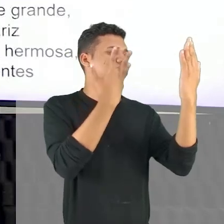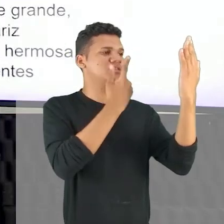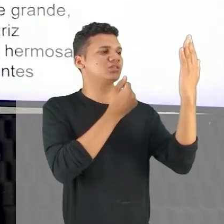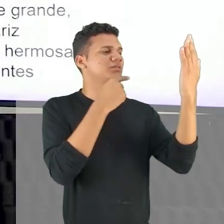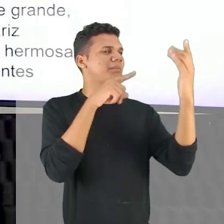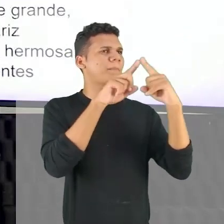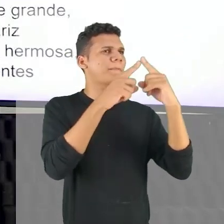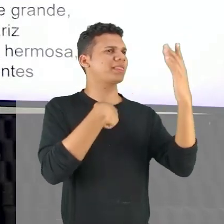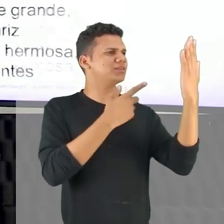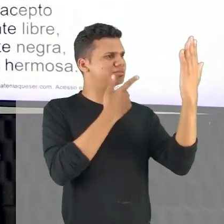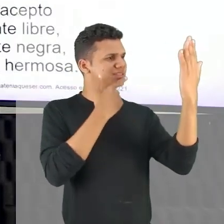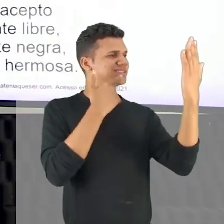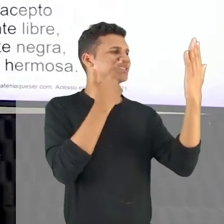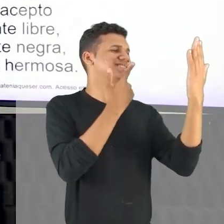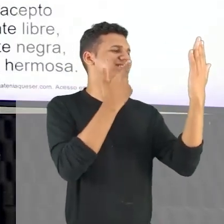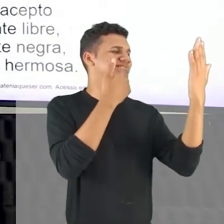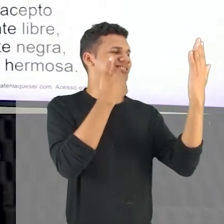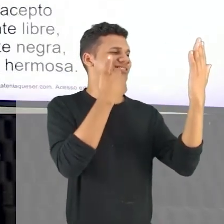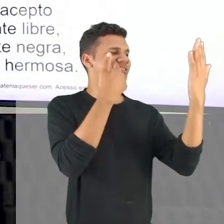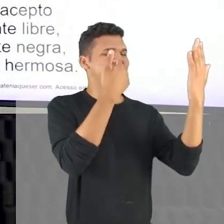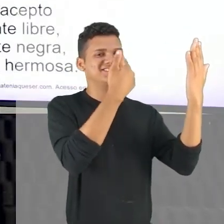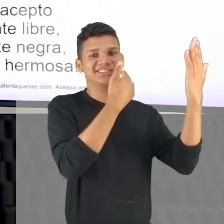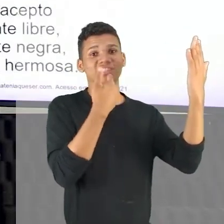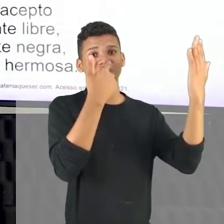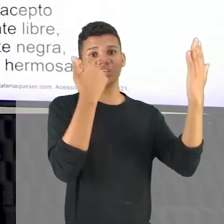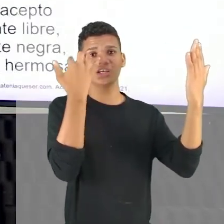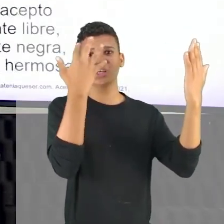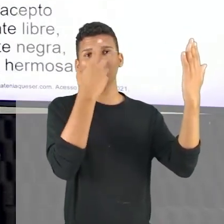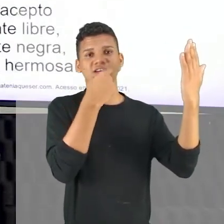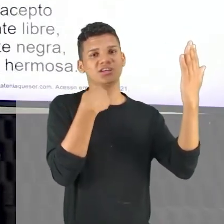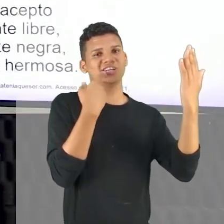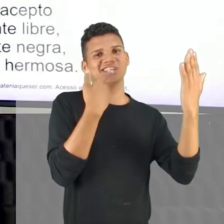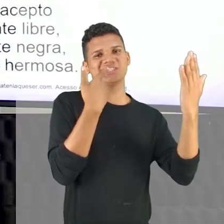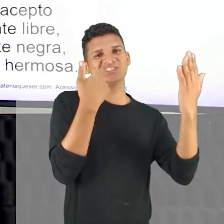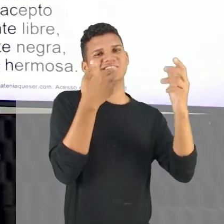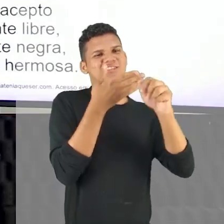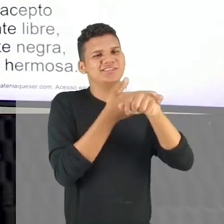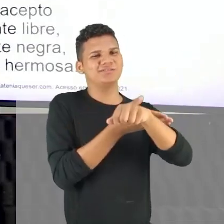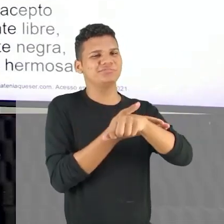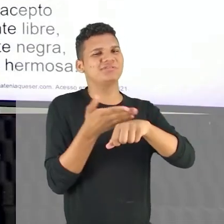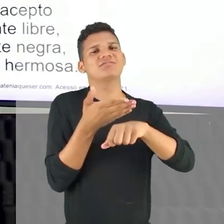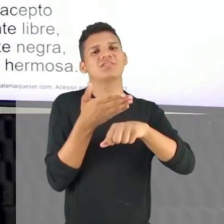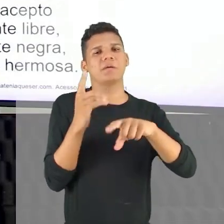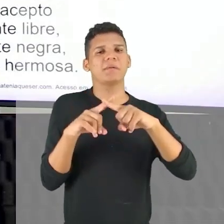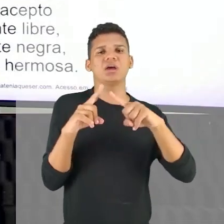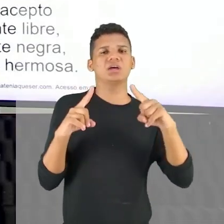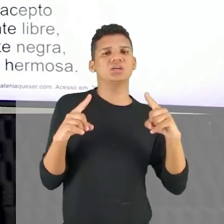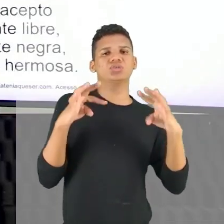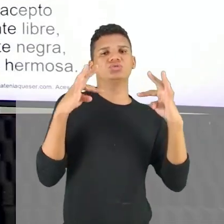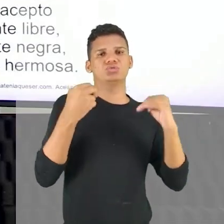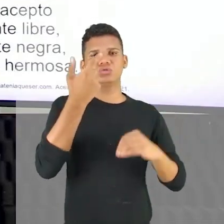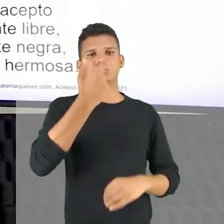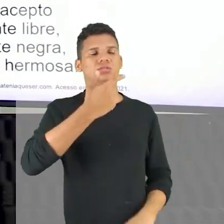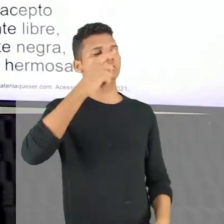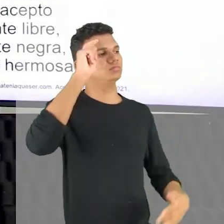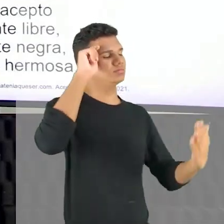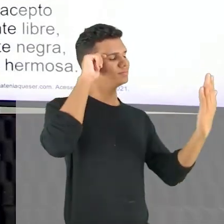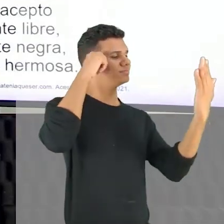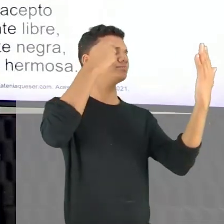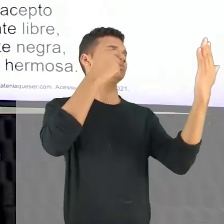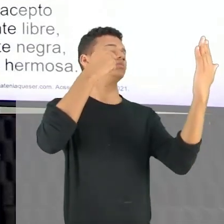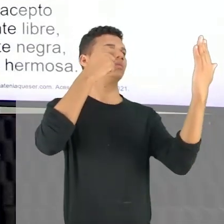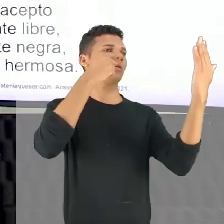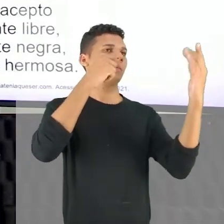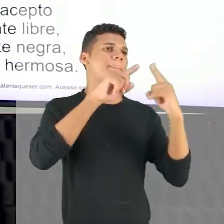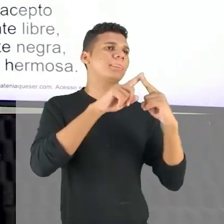meus dentes rotundamente blancos, e minha piel valentemente negra, né? Rotundamente,